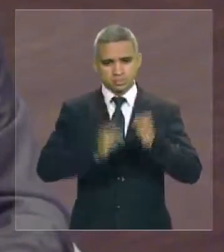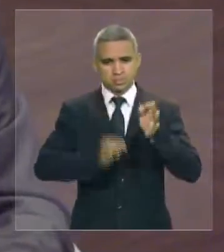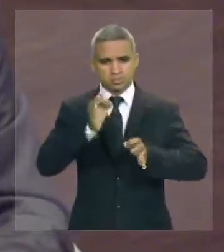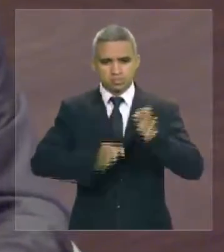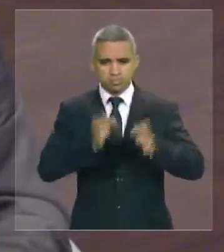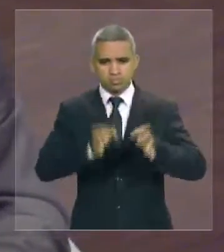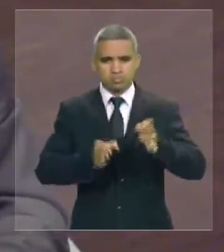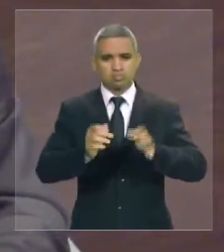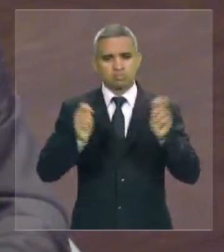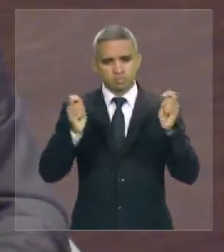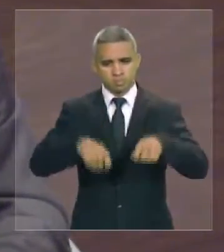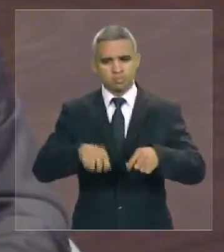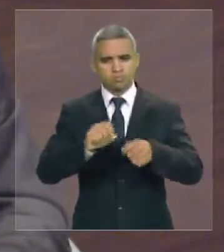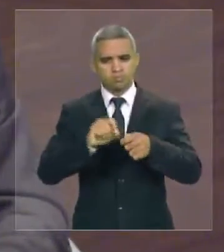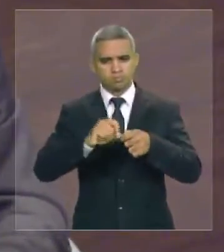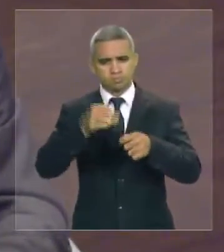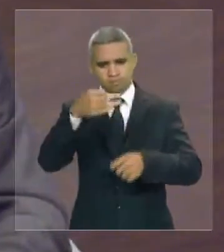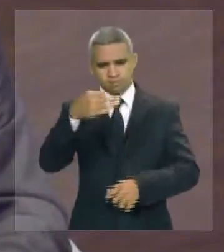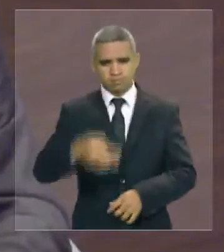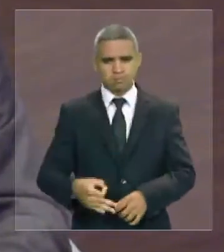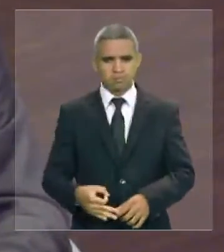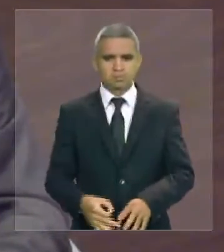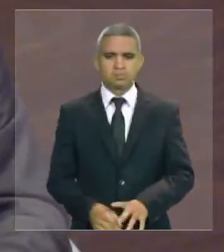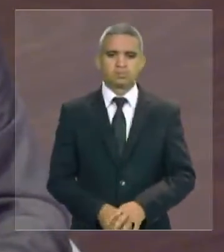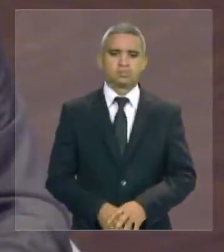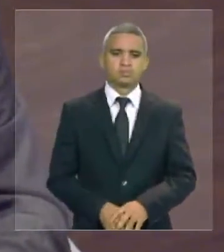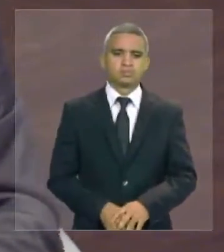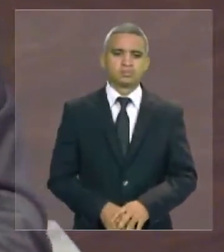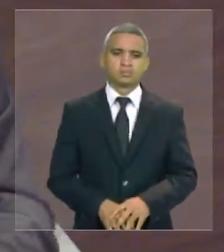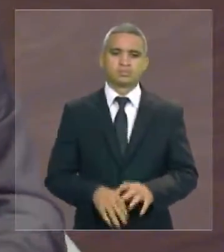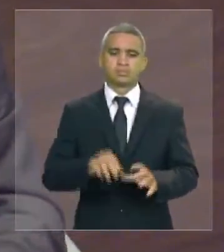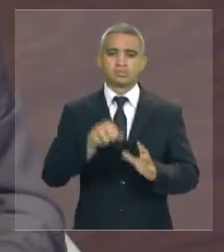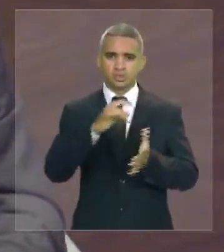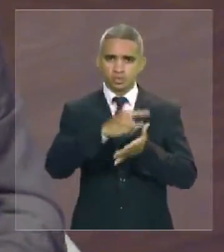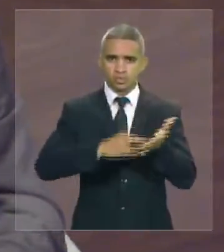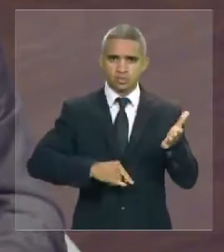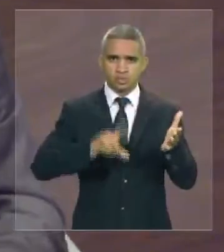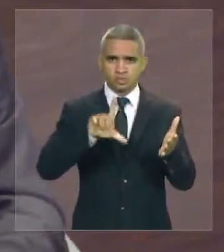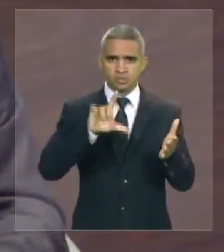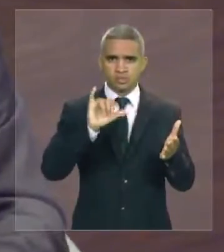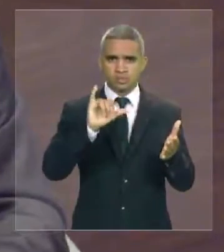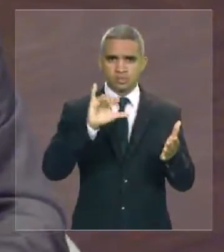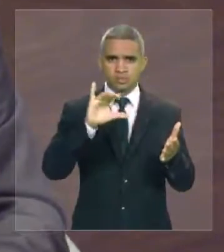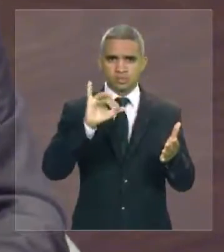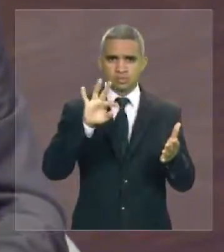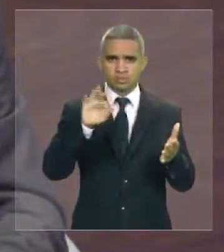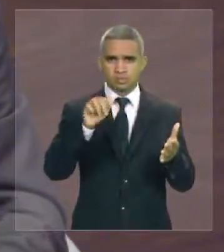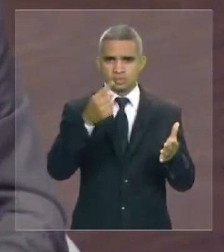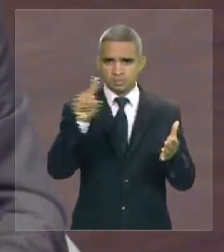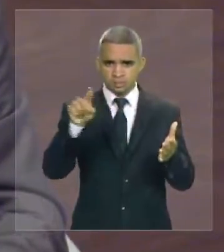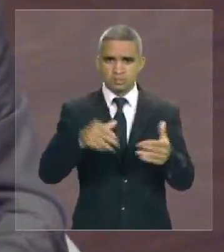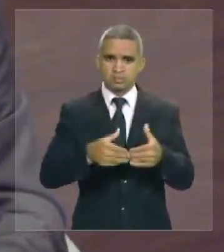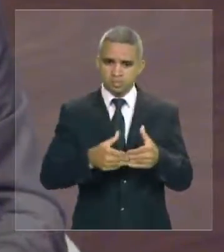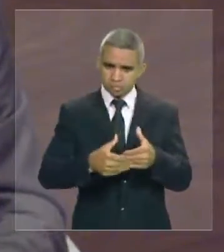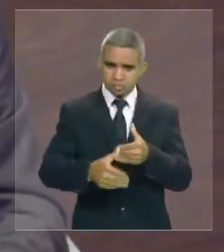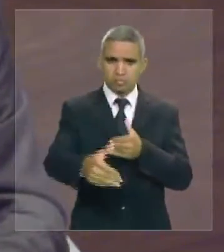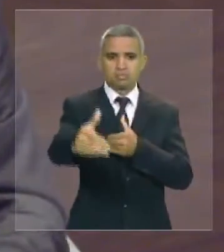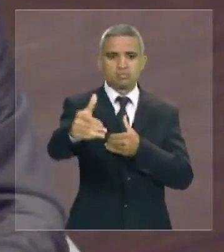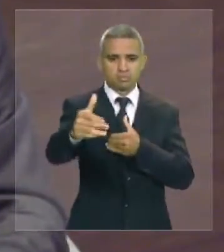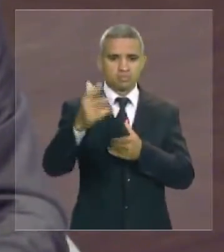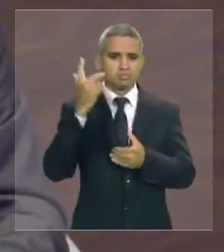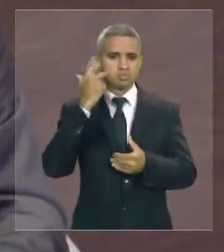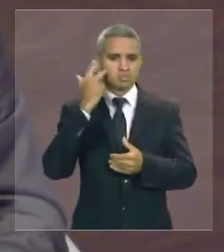feita, que a licitação continue, que o prefeito